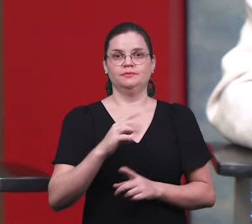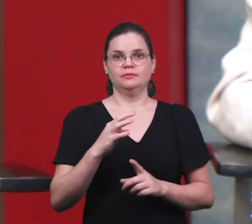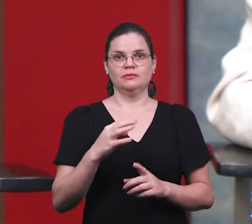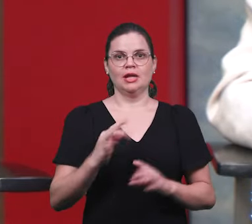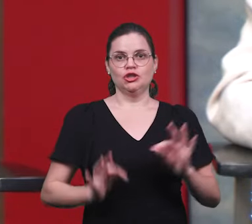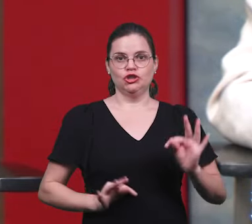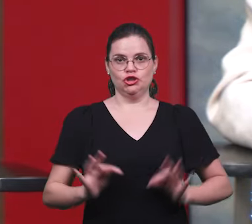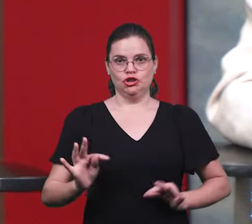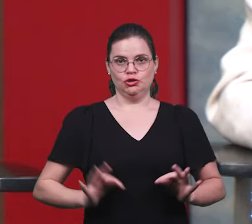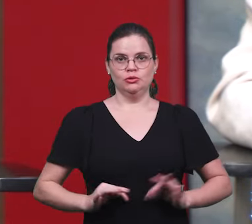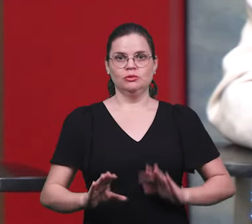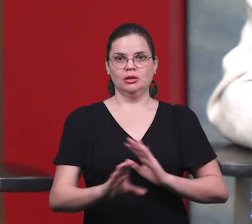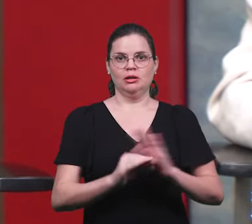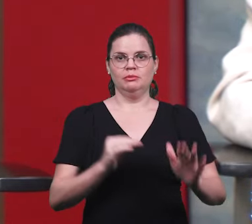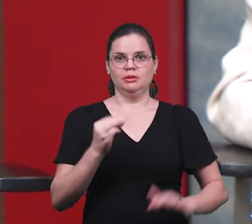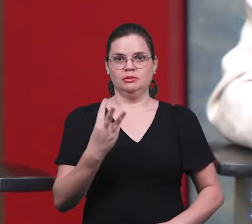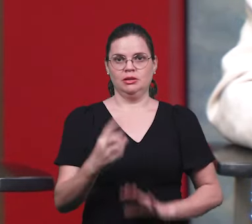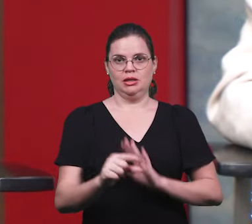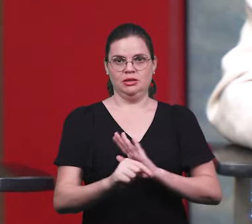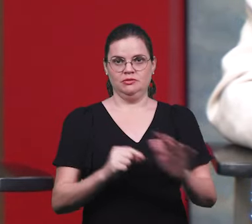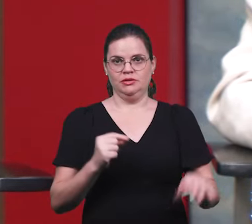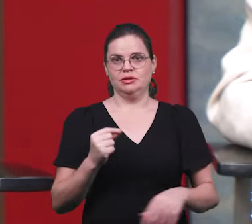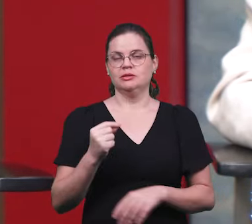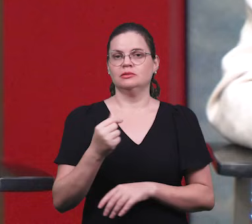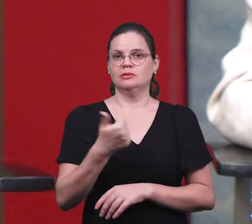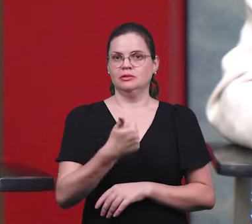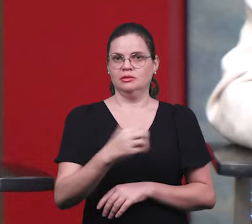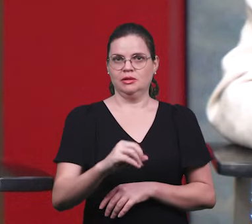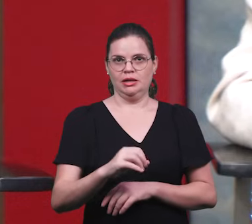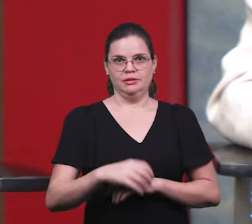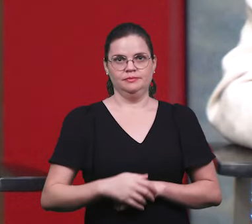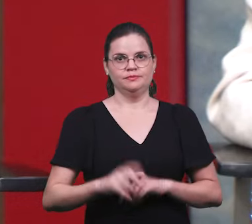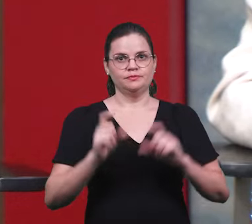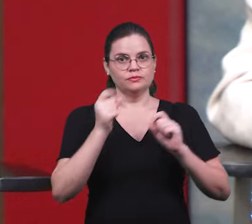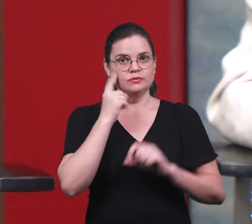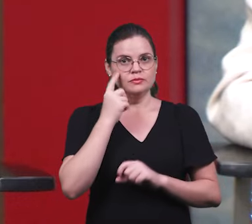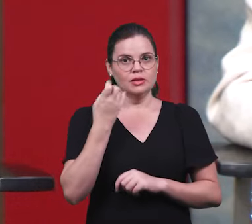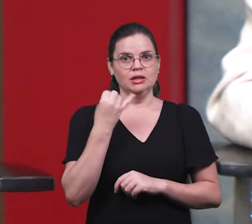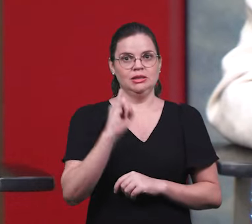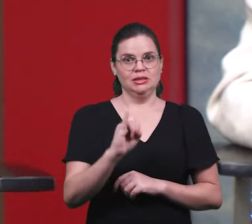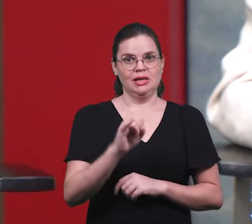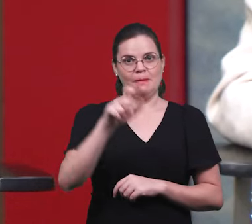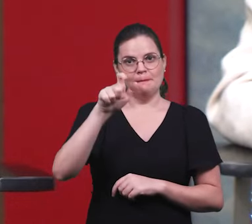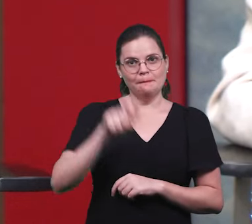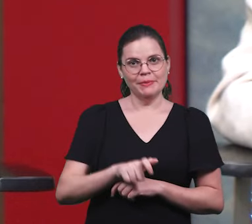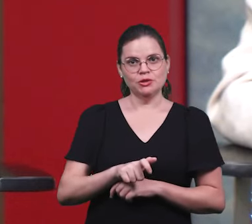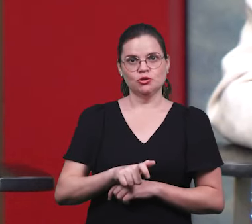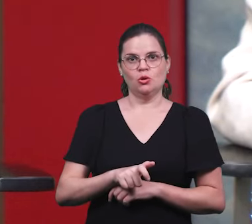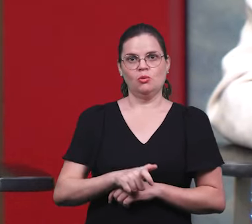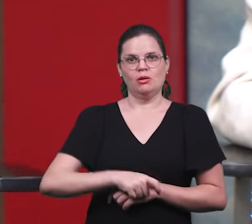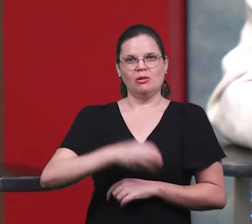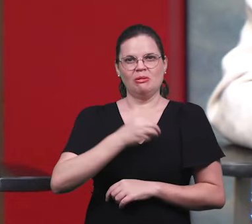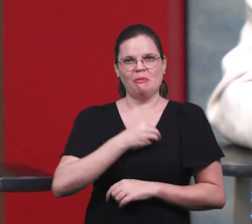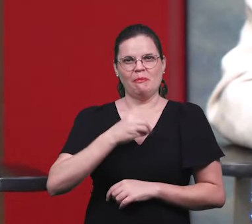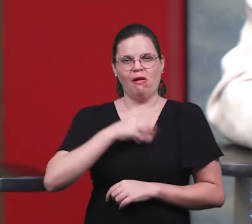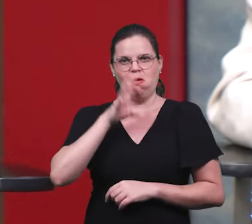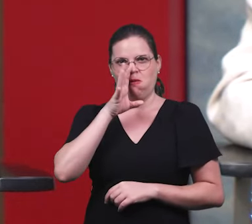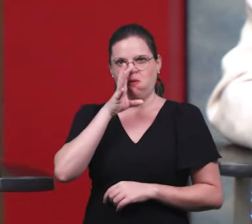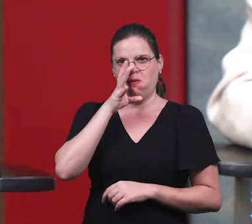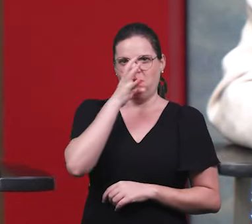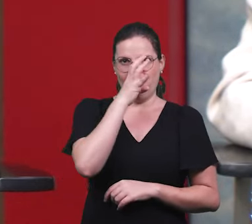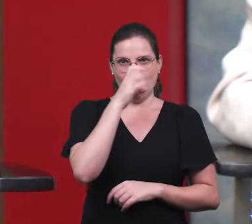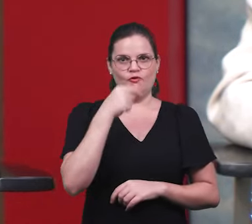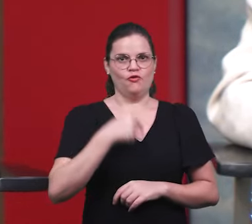Tito 3,10. O homem herege, depois de uma ou duas repreensões,